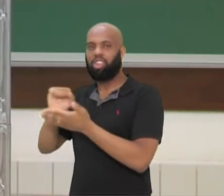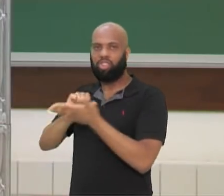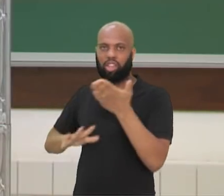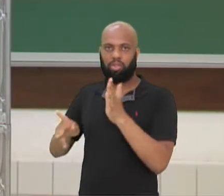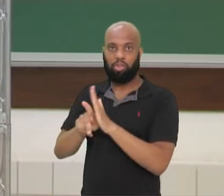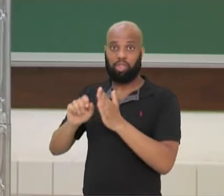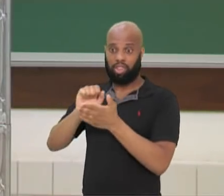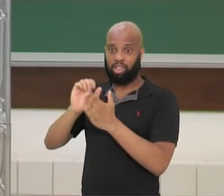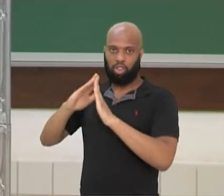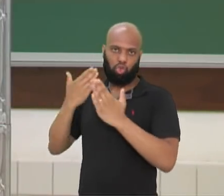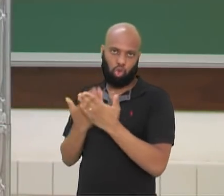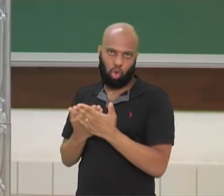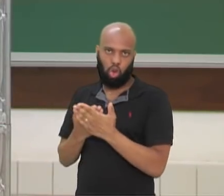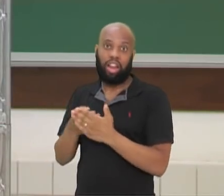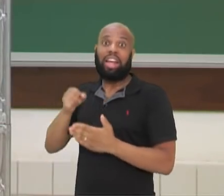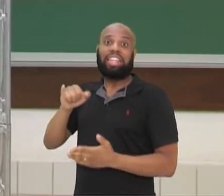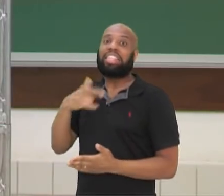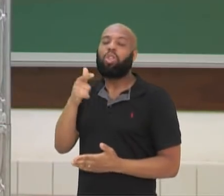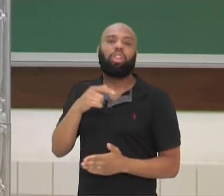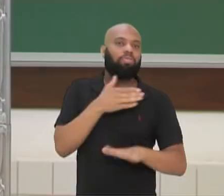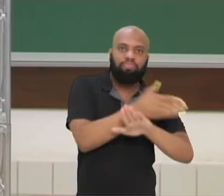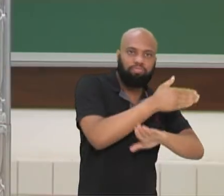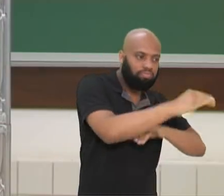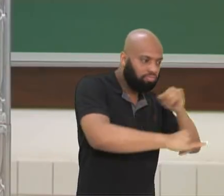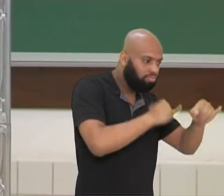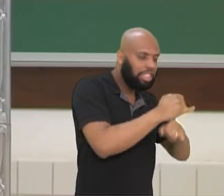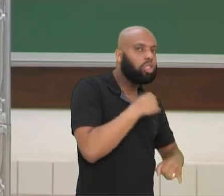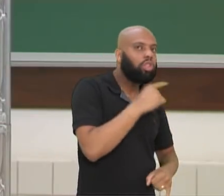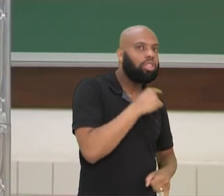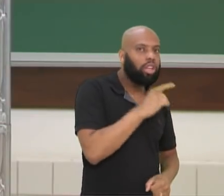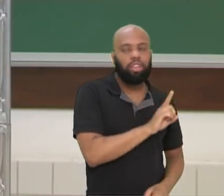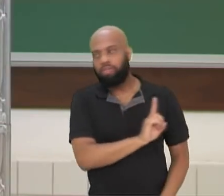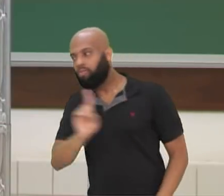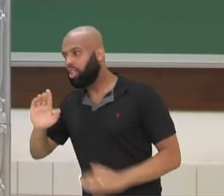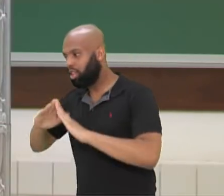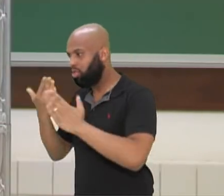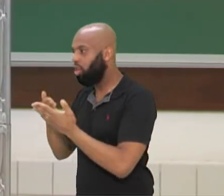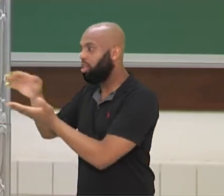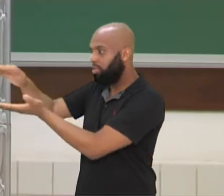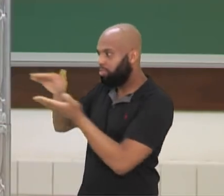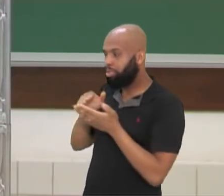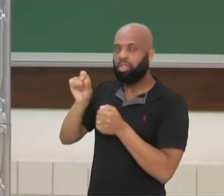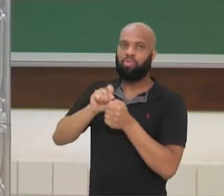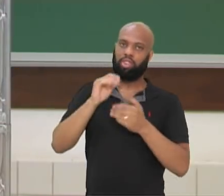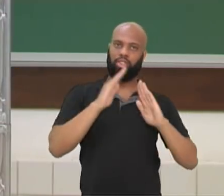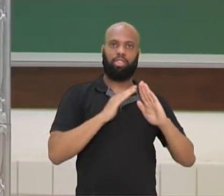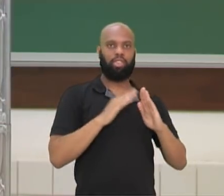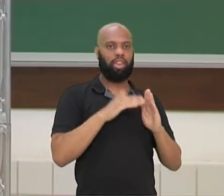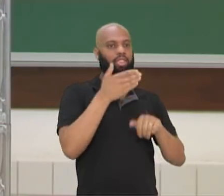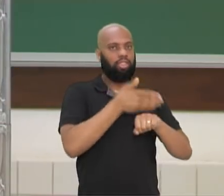retirar o material impresso na escola se você não tem acesso à internet e treinar